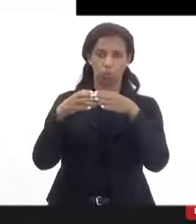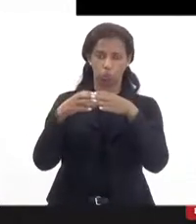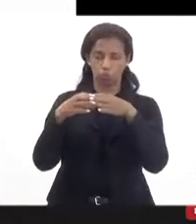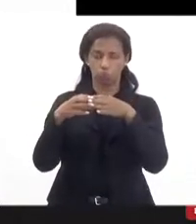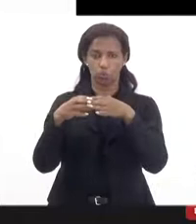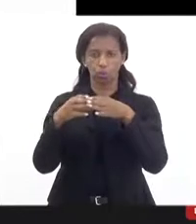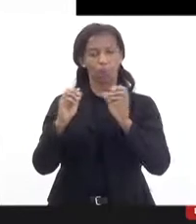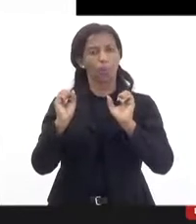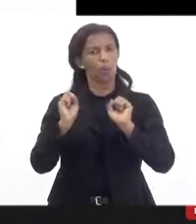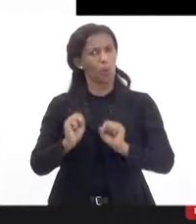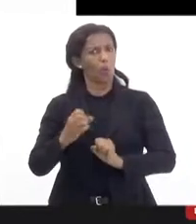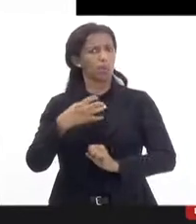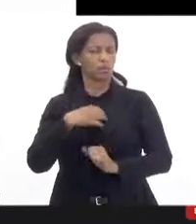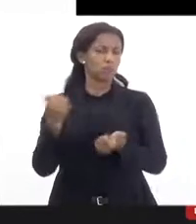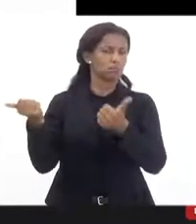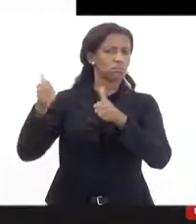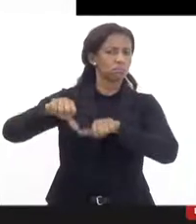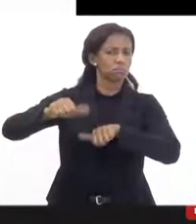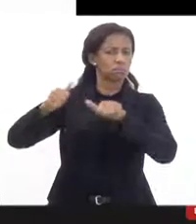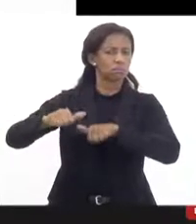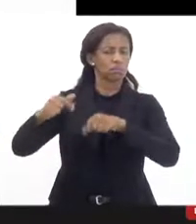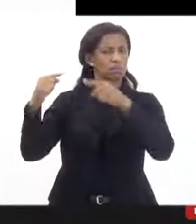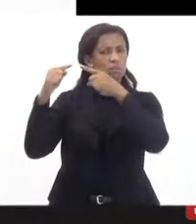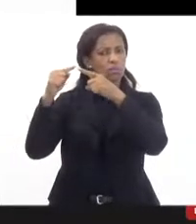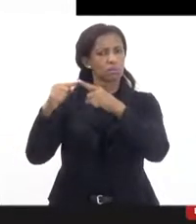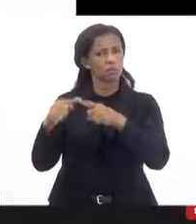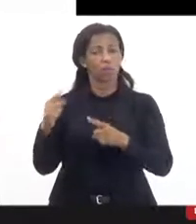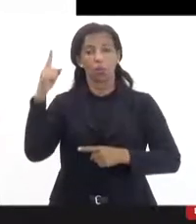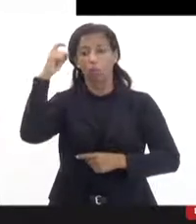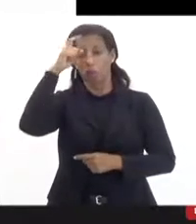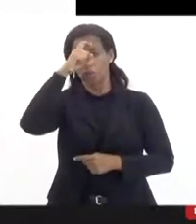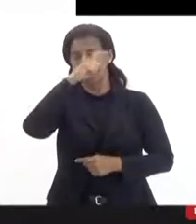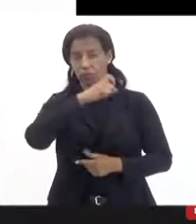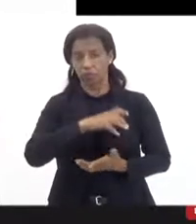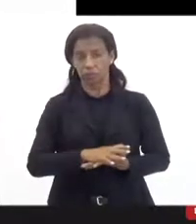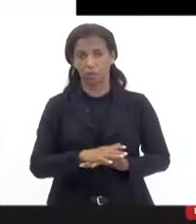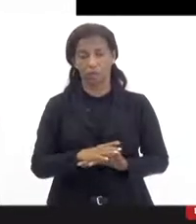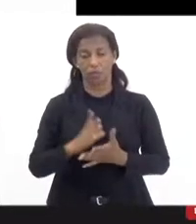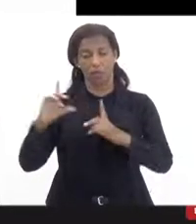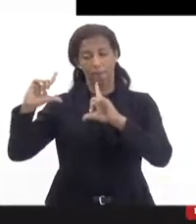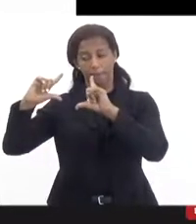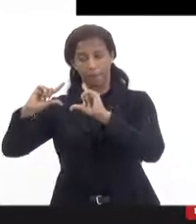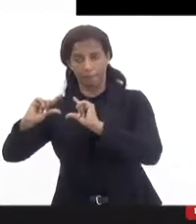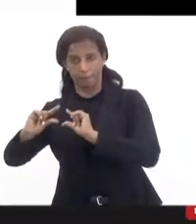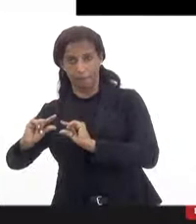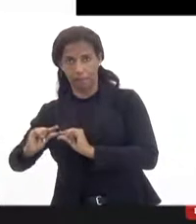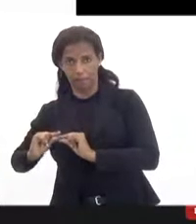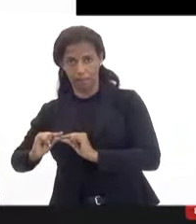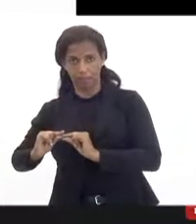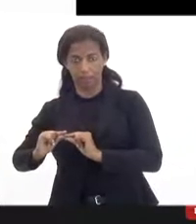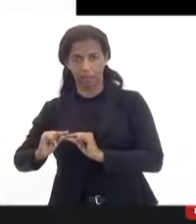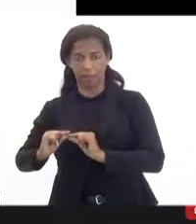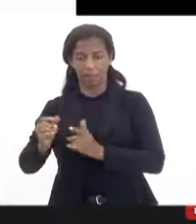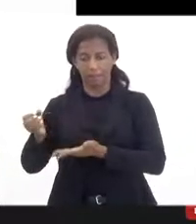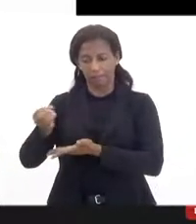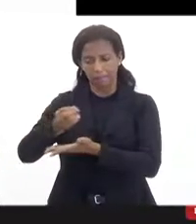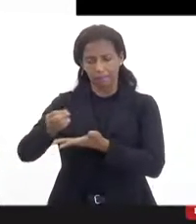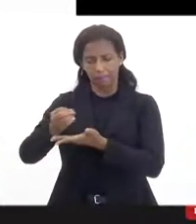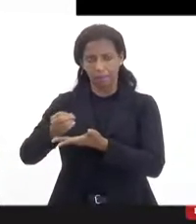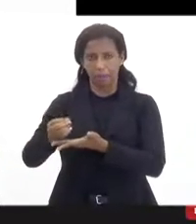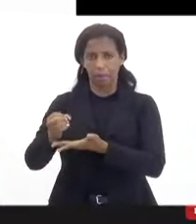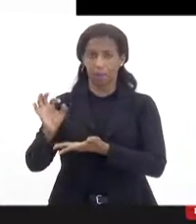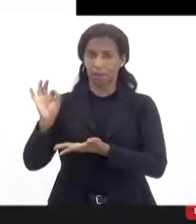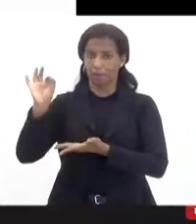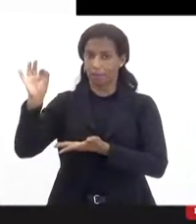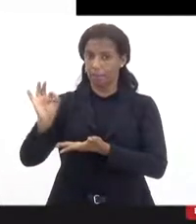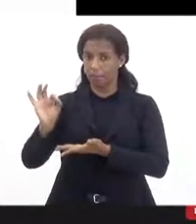ele pode ser analisado de acordo com a dificuldade de realização baixa, para a qual se estabelece uma faixa de